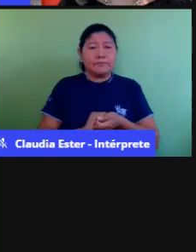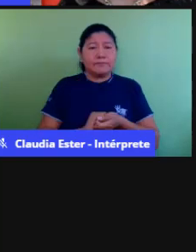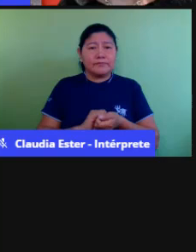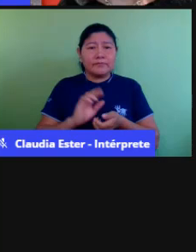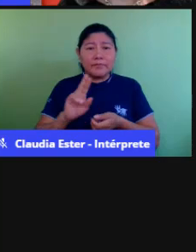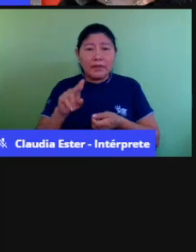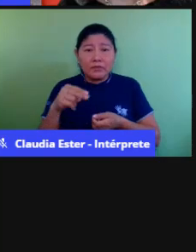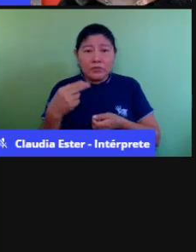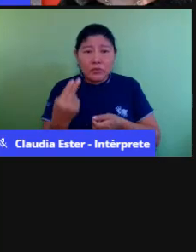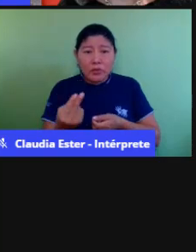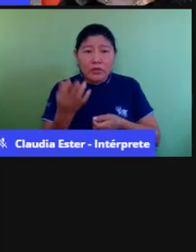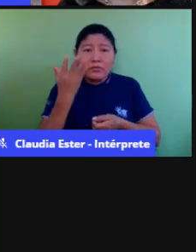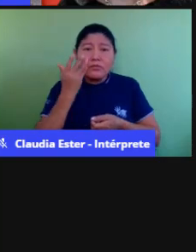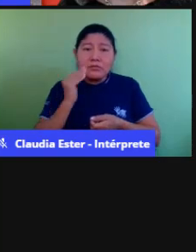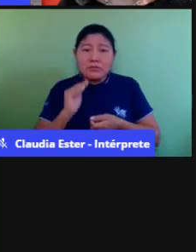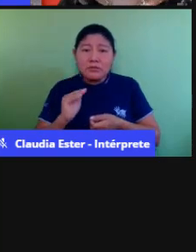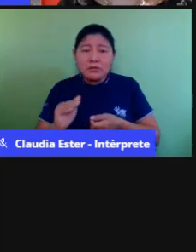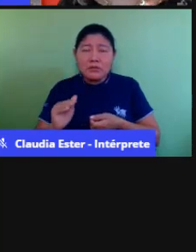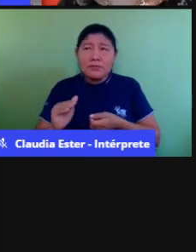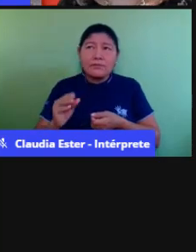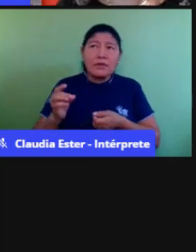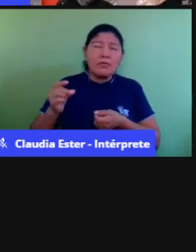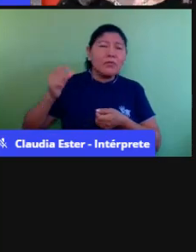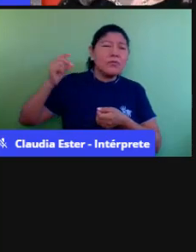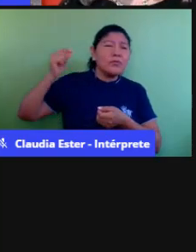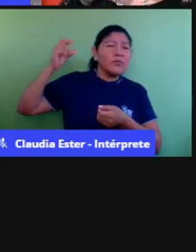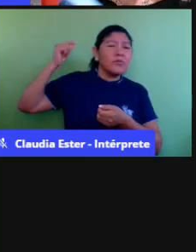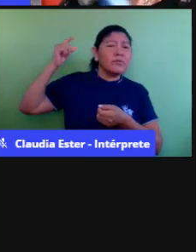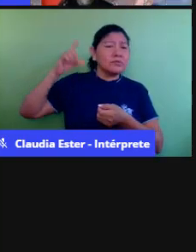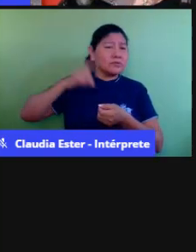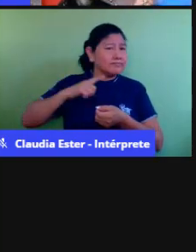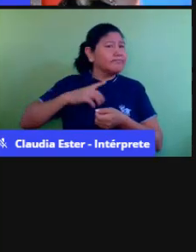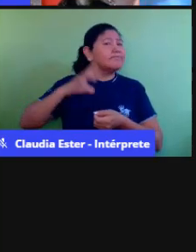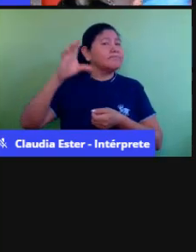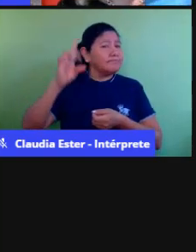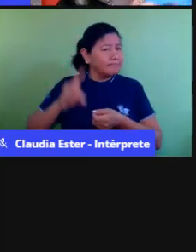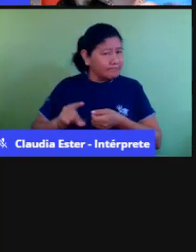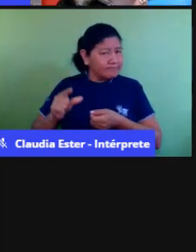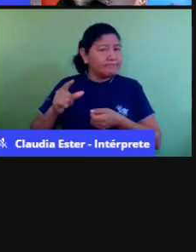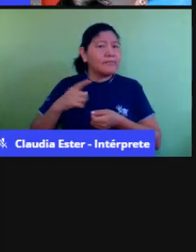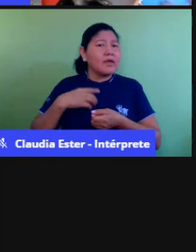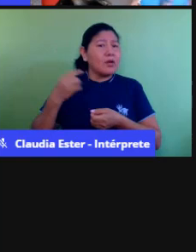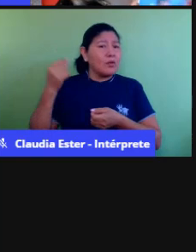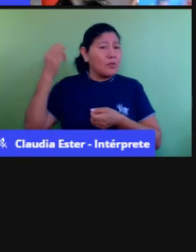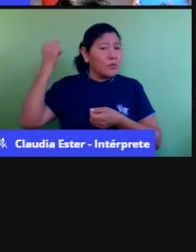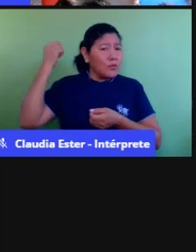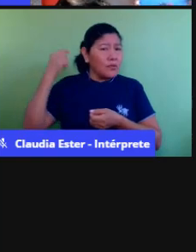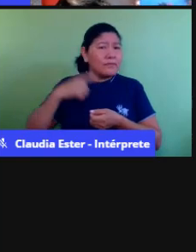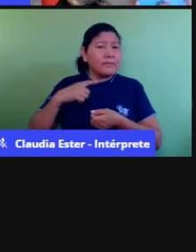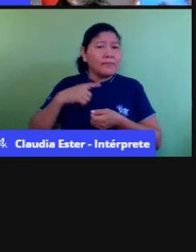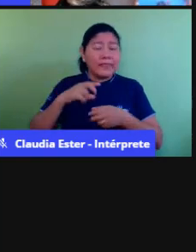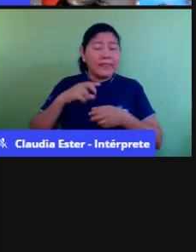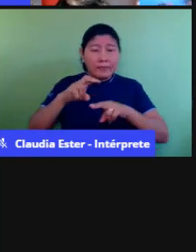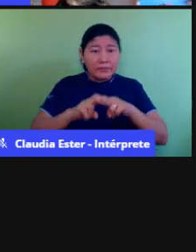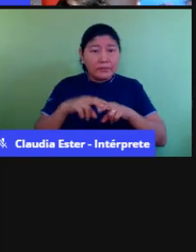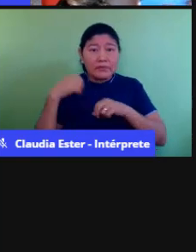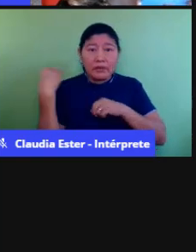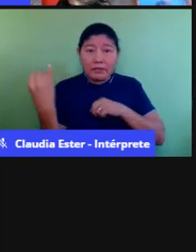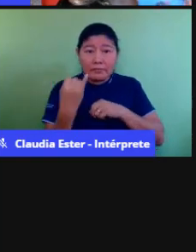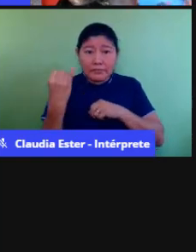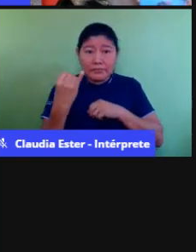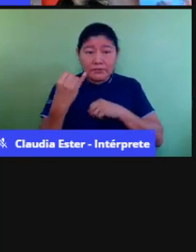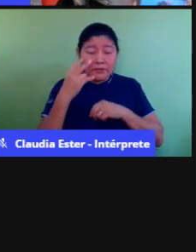Você já falava lá atrás sobre esses direitos, e eu continuo falando para vocês sobre a importância desse